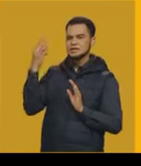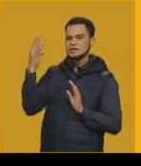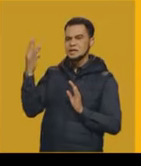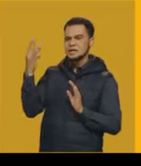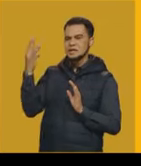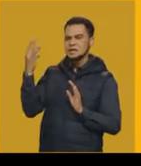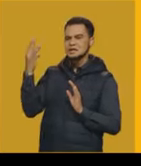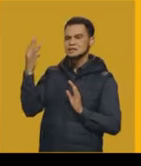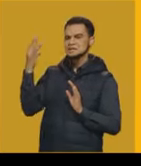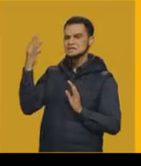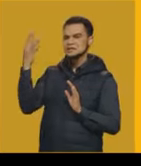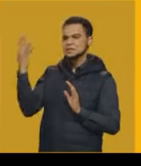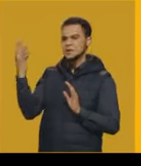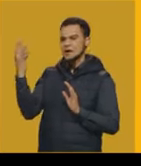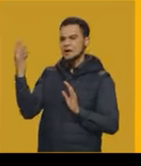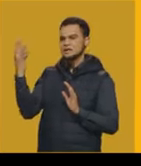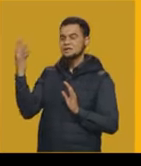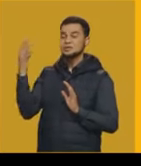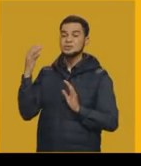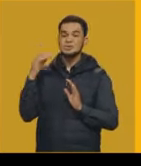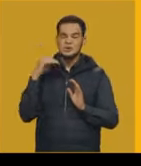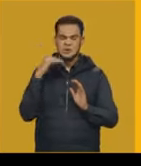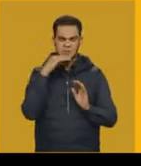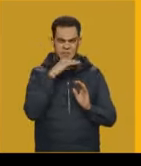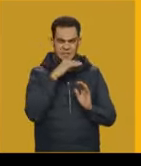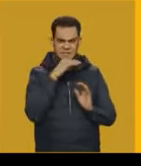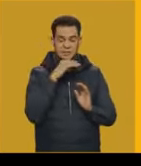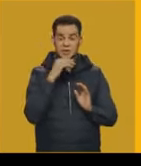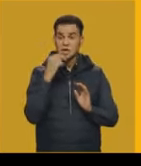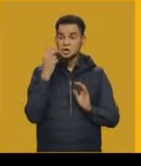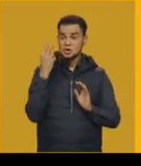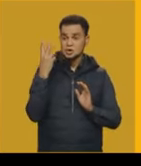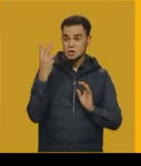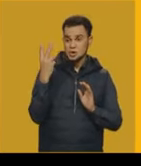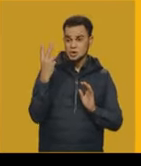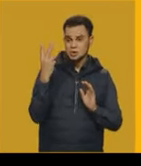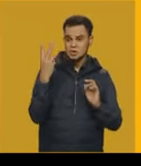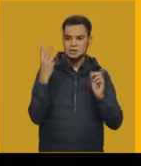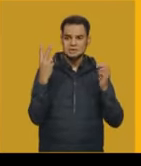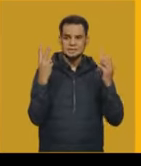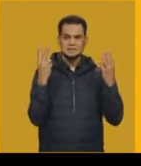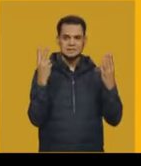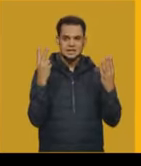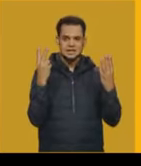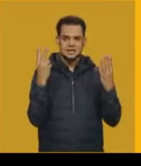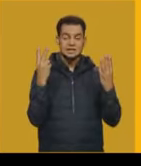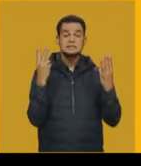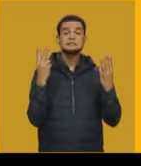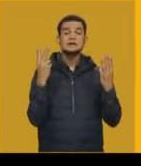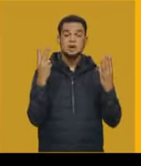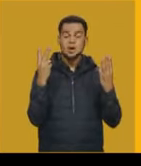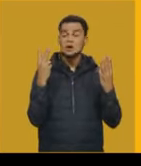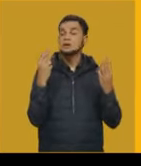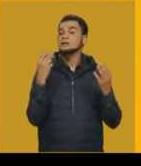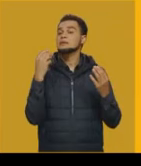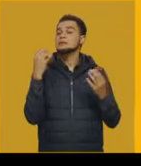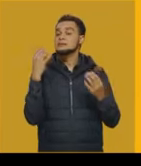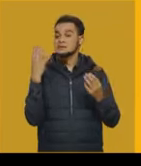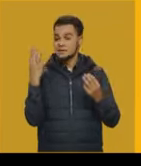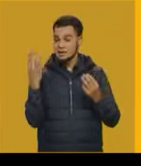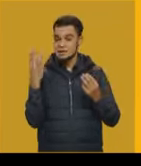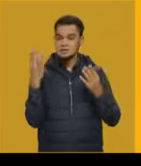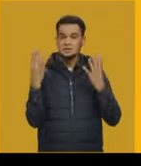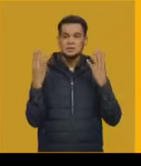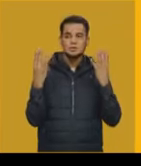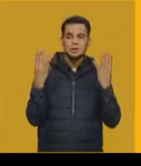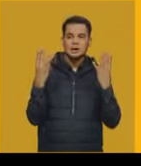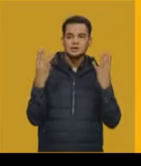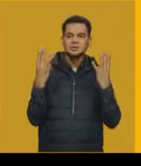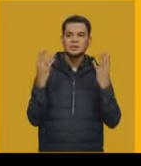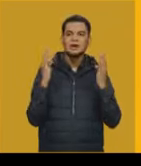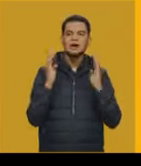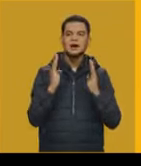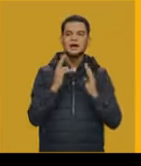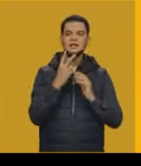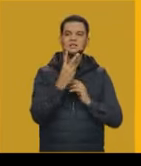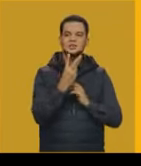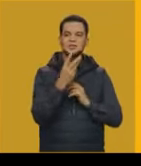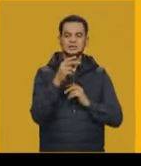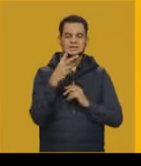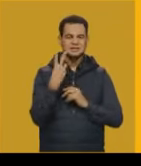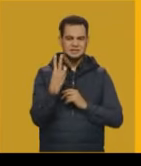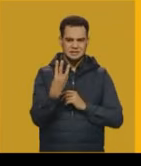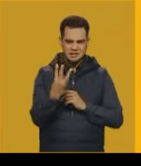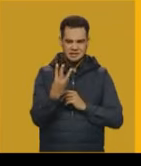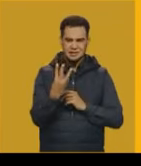o 4. Entre 2 e 3, 3 e 4, qual que é a menor? 2 e 3. Então, eu vou ficar